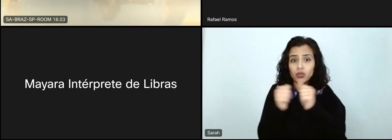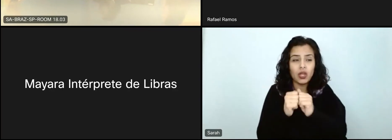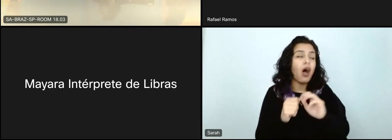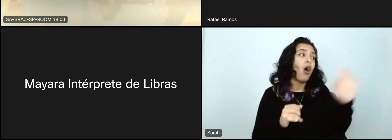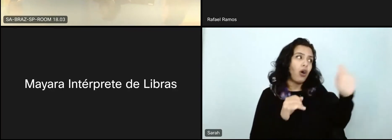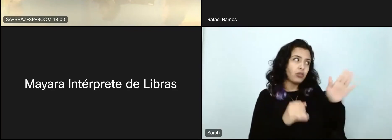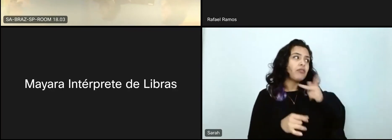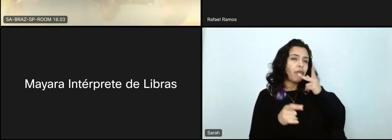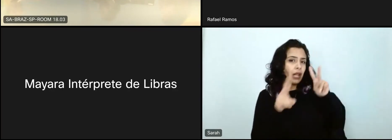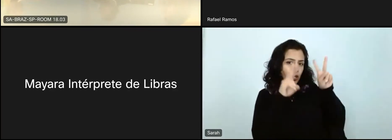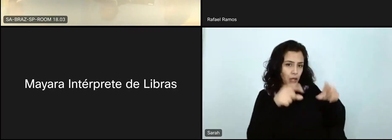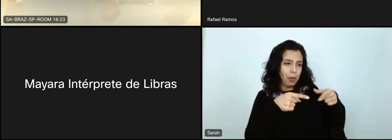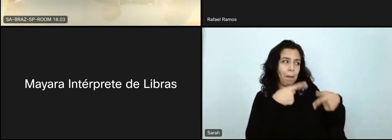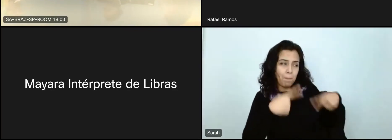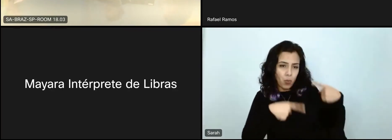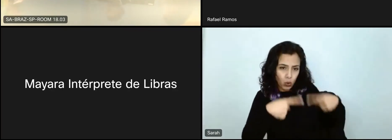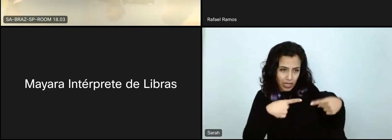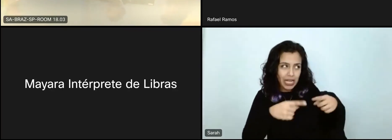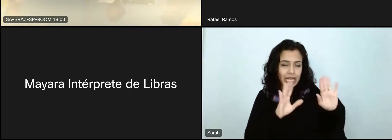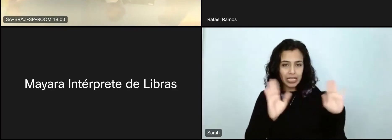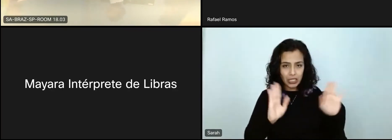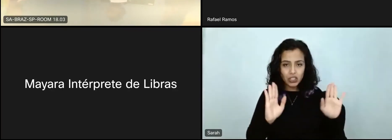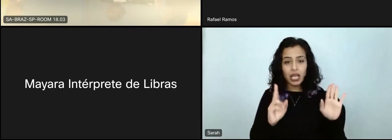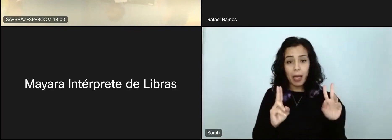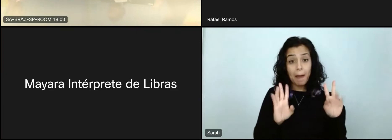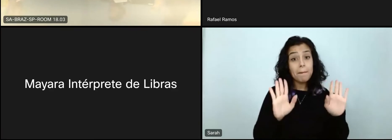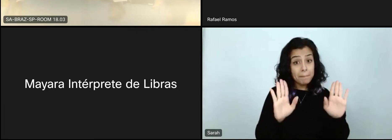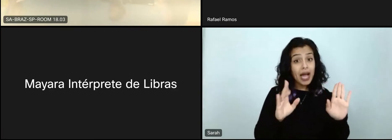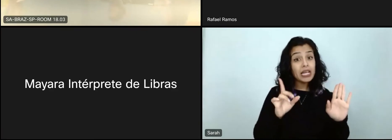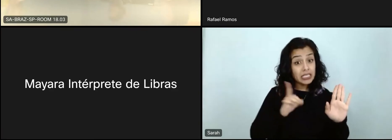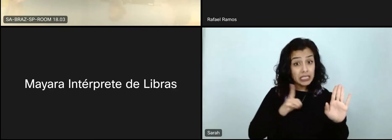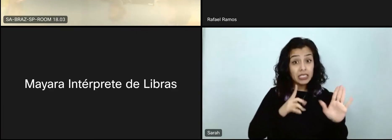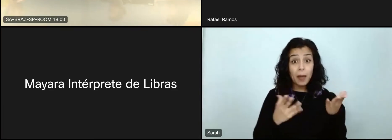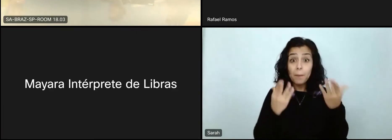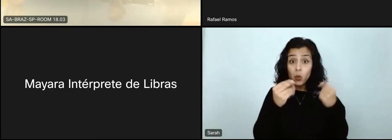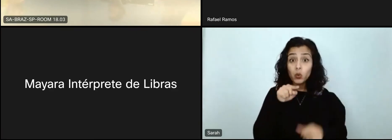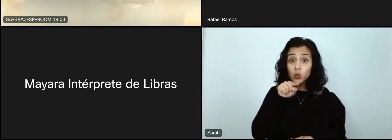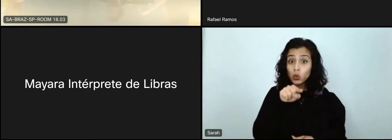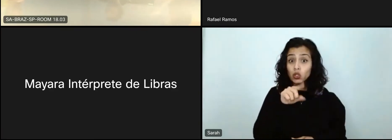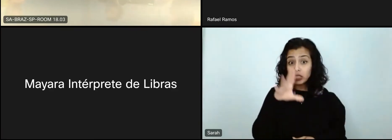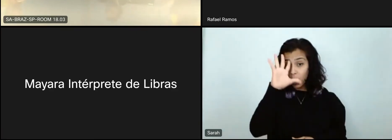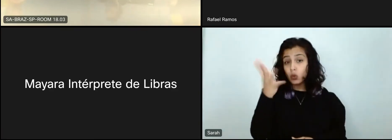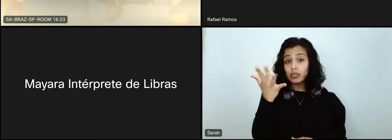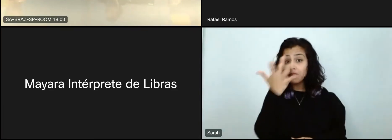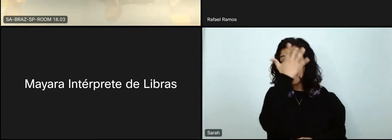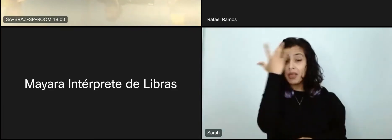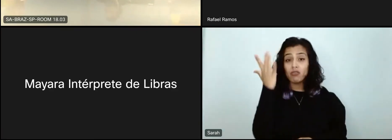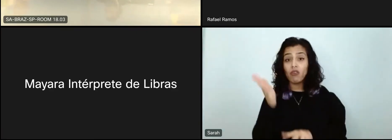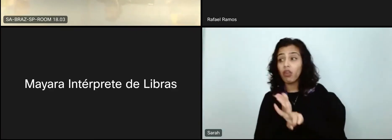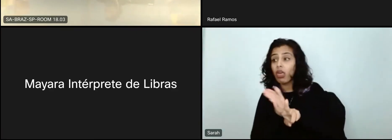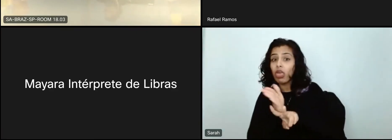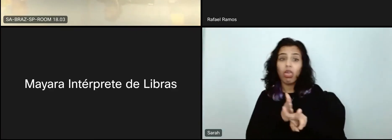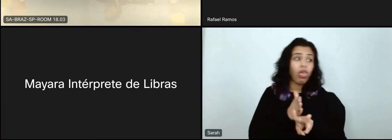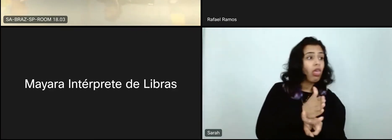para. política, a gente tem comportamentos que ditam para um lado ou para o outro. E a gente fica nessa dualidade, nessa binaridade de se